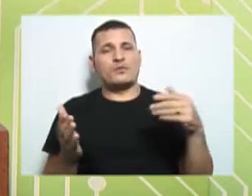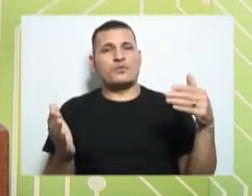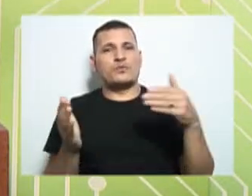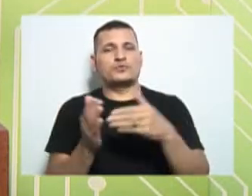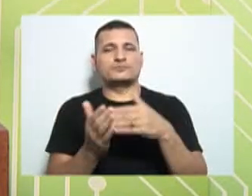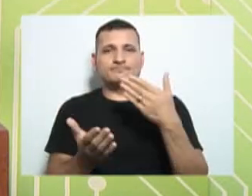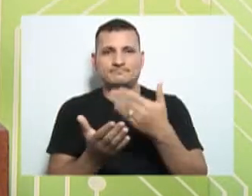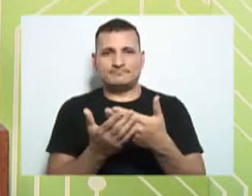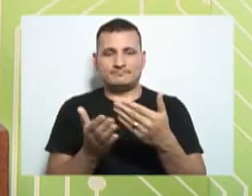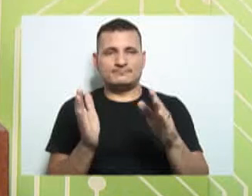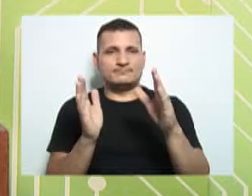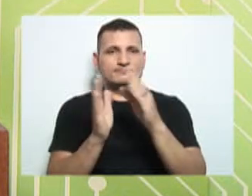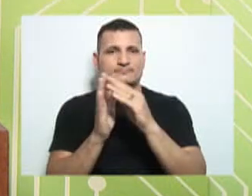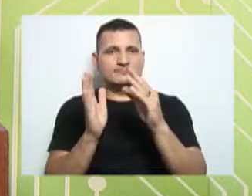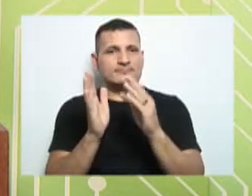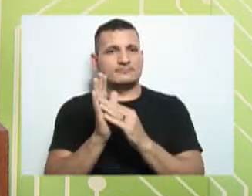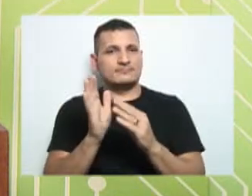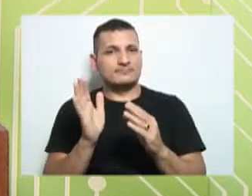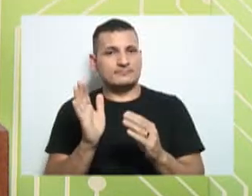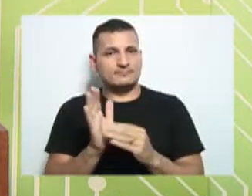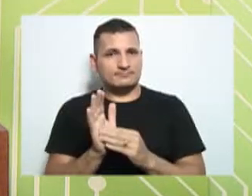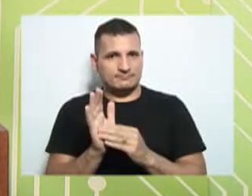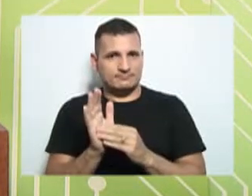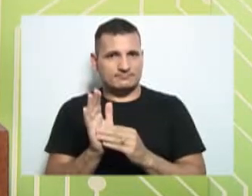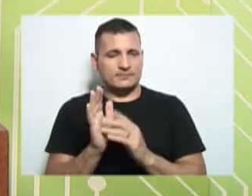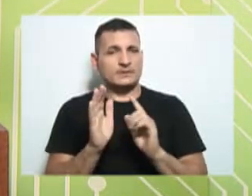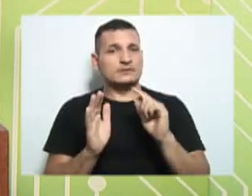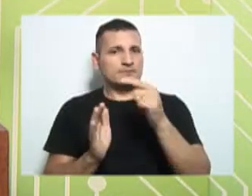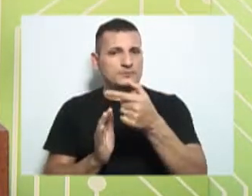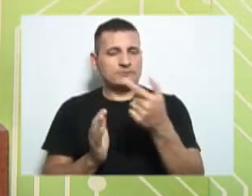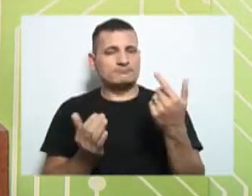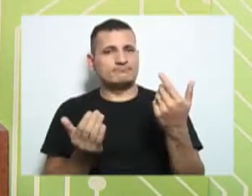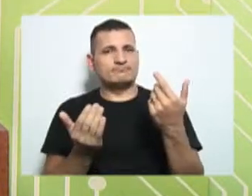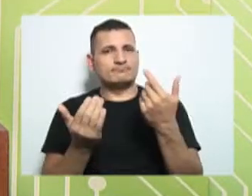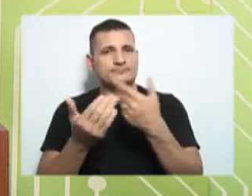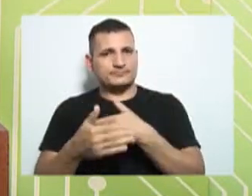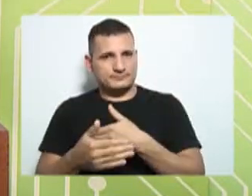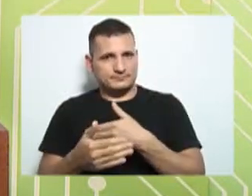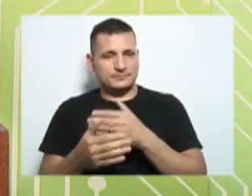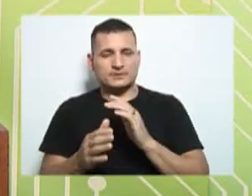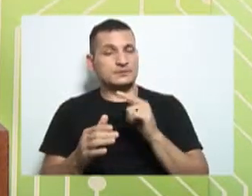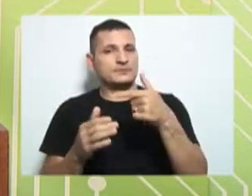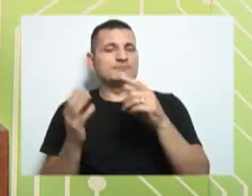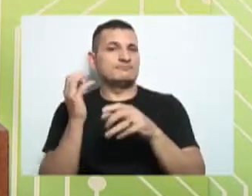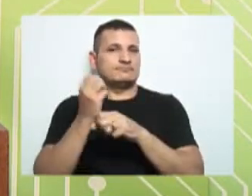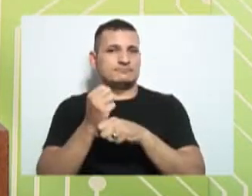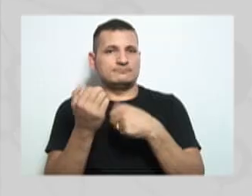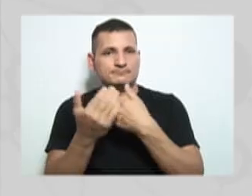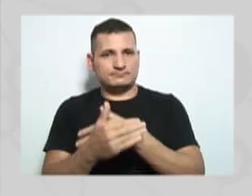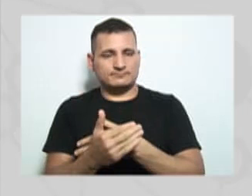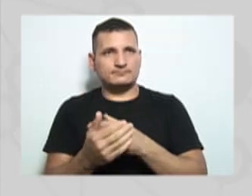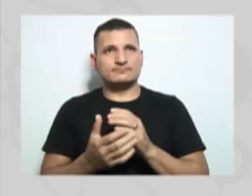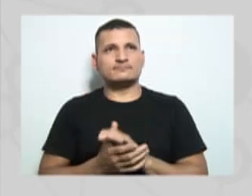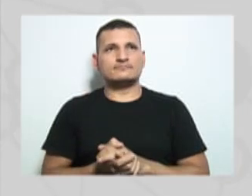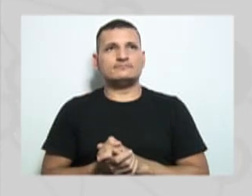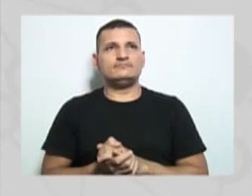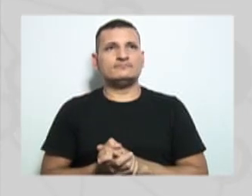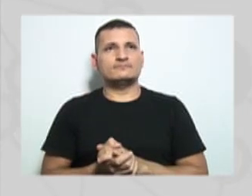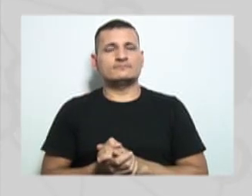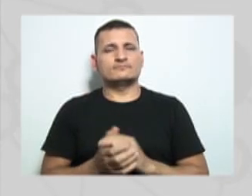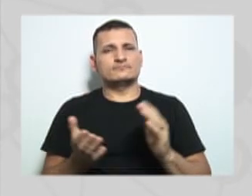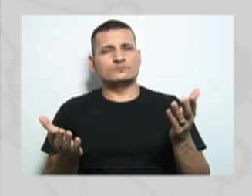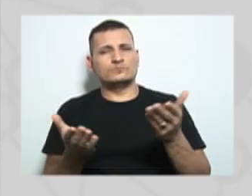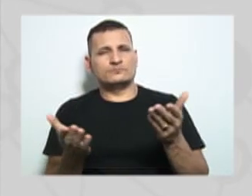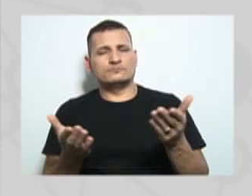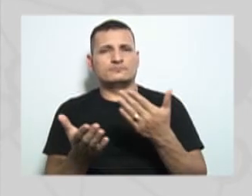contendo conteúdo, certo? Antes da nossa revisão. Hoje a nossa aula, como está aqui no slide, vamos lá. Nós vamos